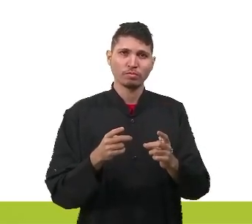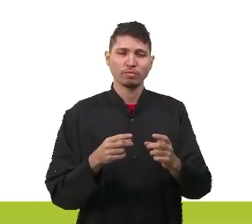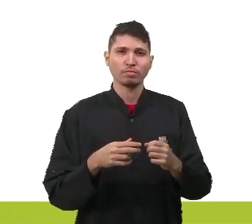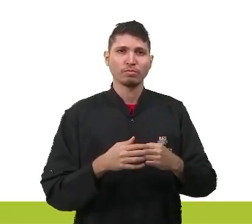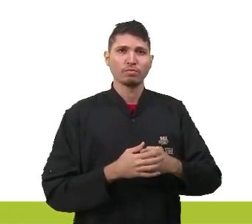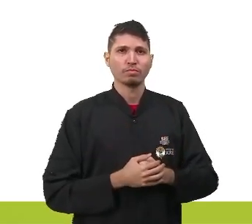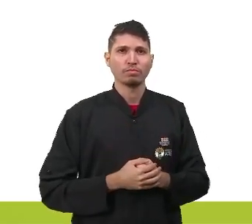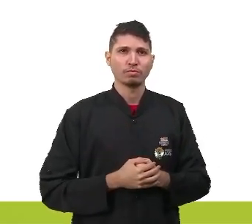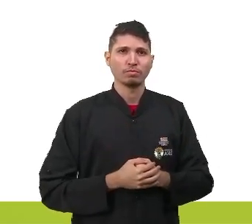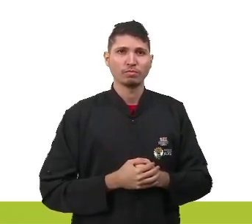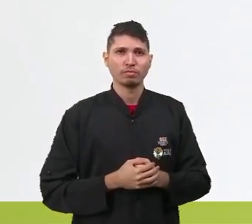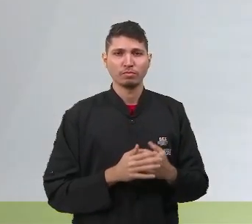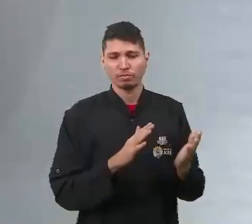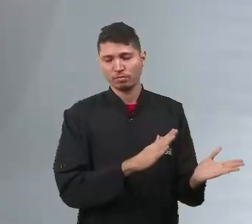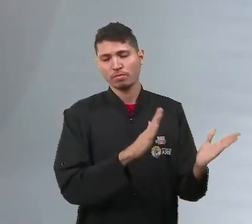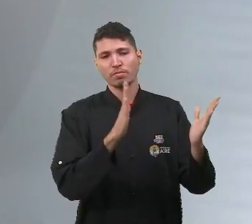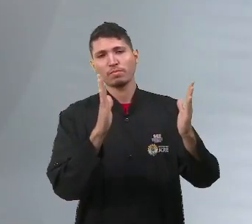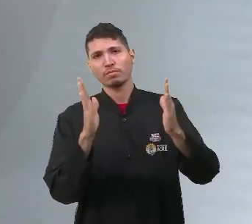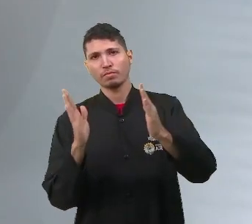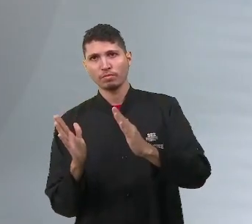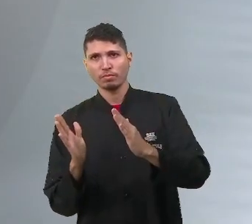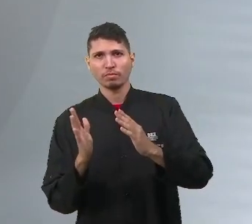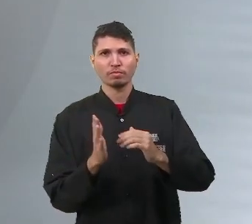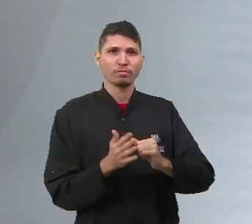tá? Então, ao longo do tempo, vários